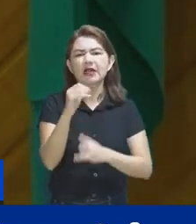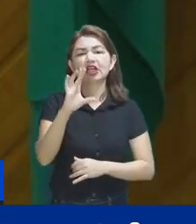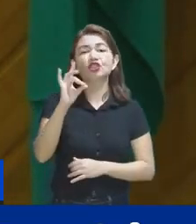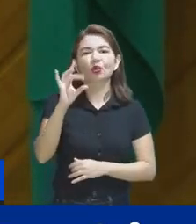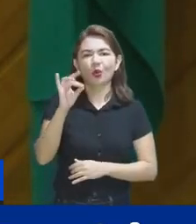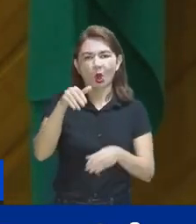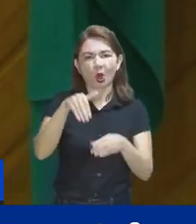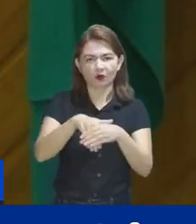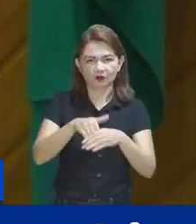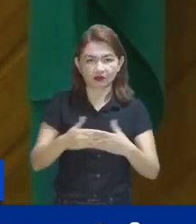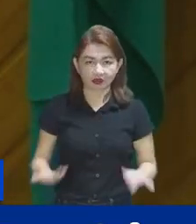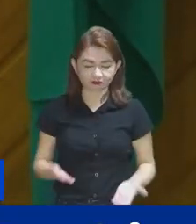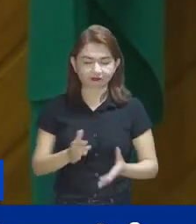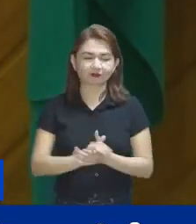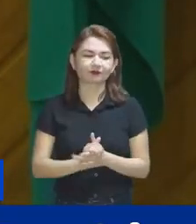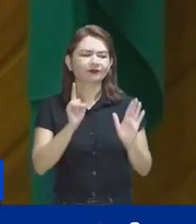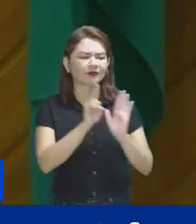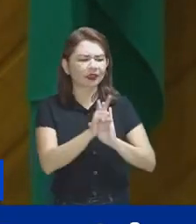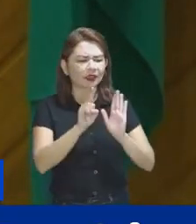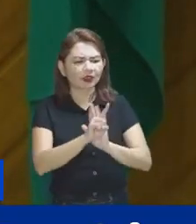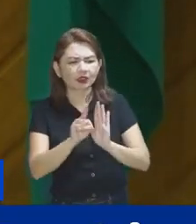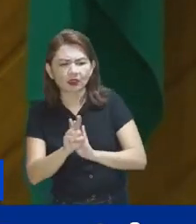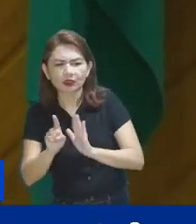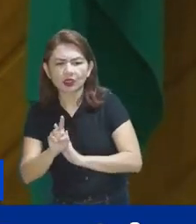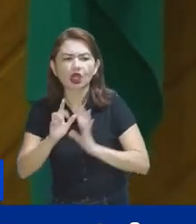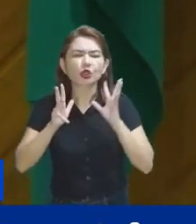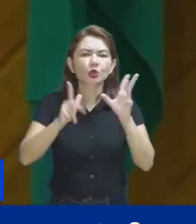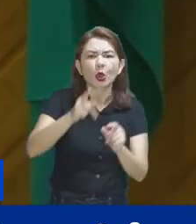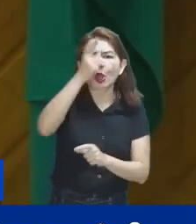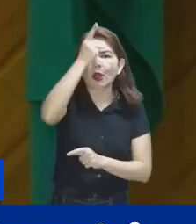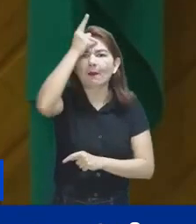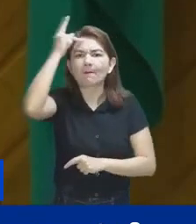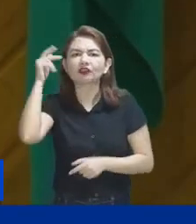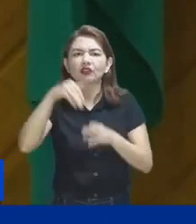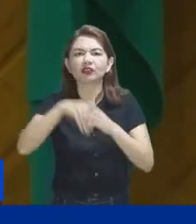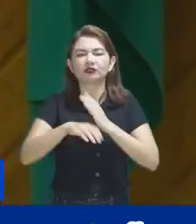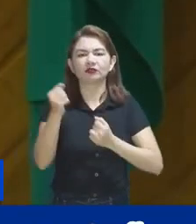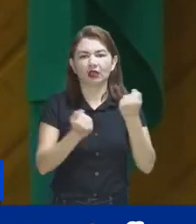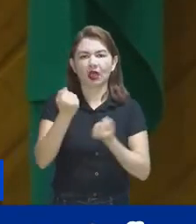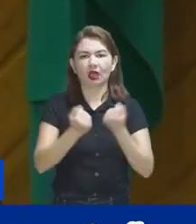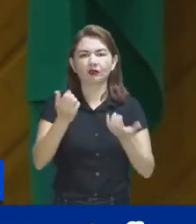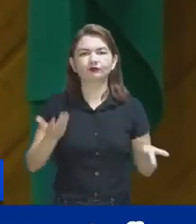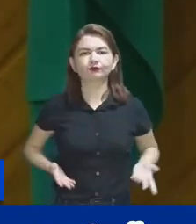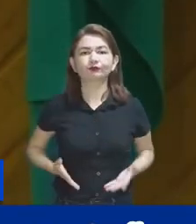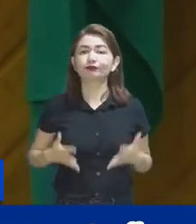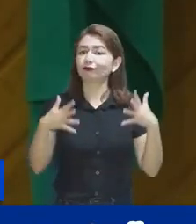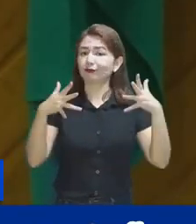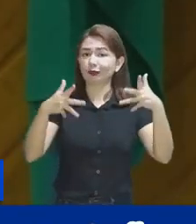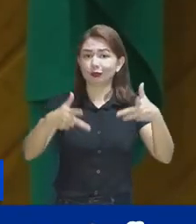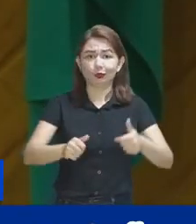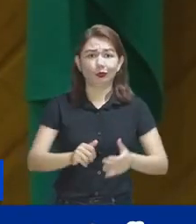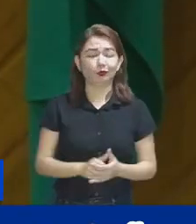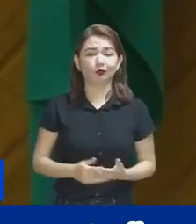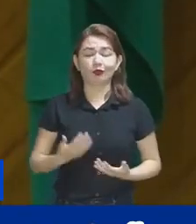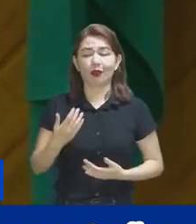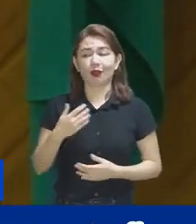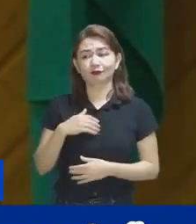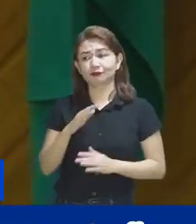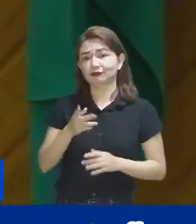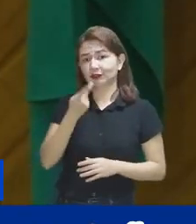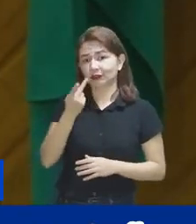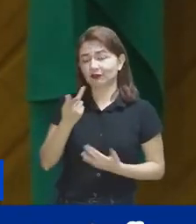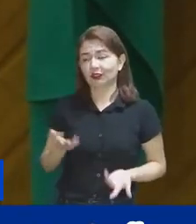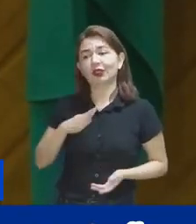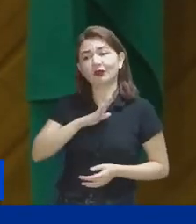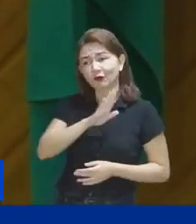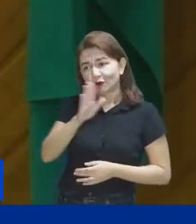entrevistaram todos os eleitores que estavam sendo transportados, que todos alegaram que estavam sendo transportados para